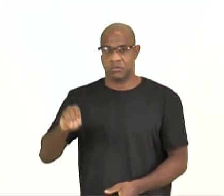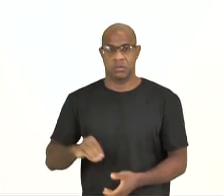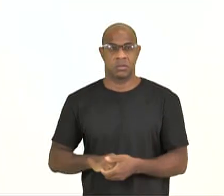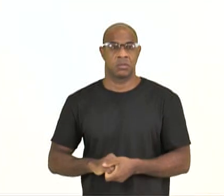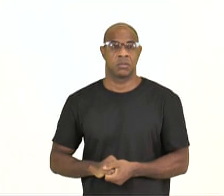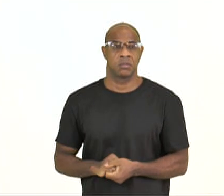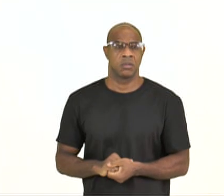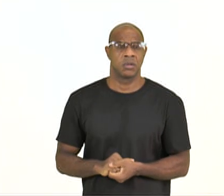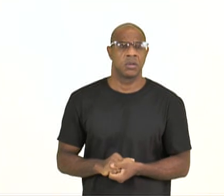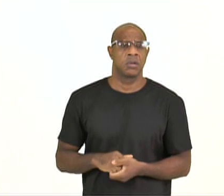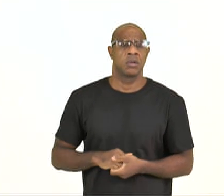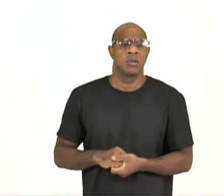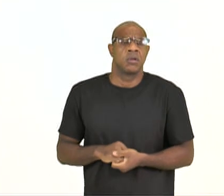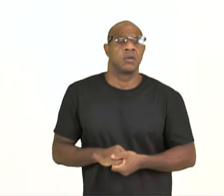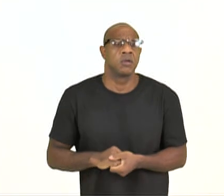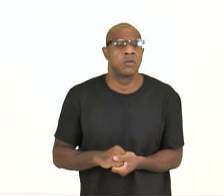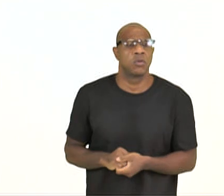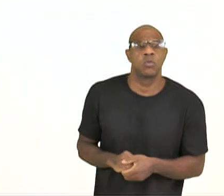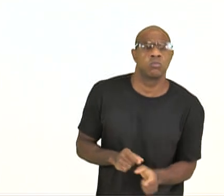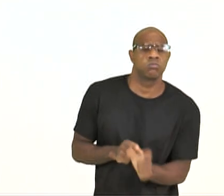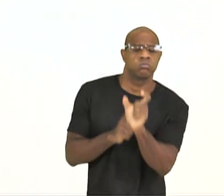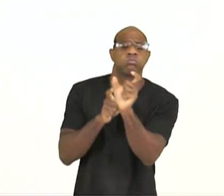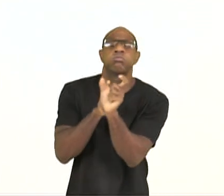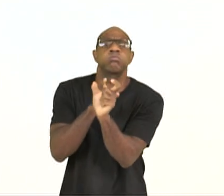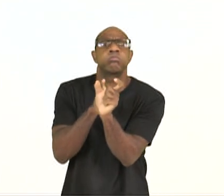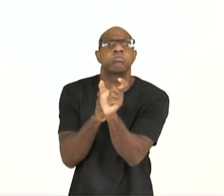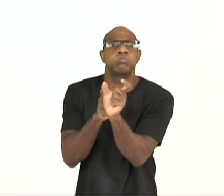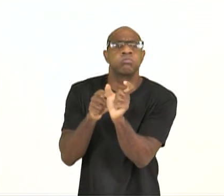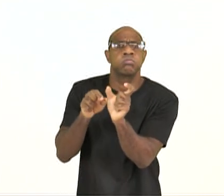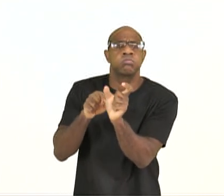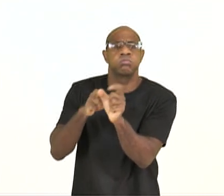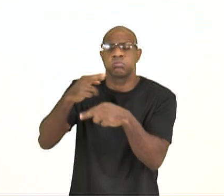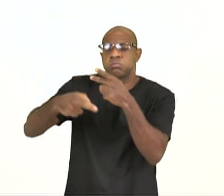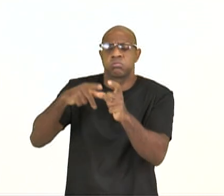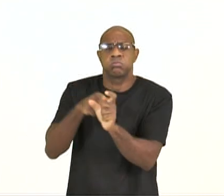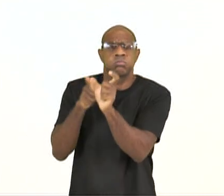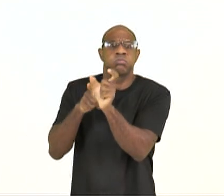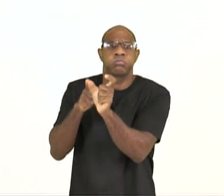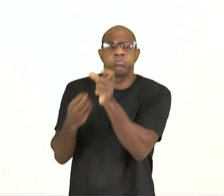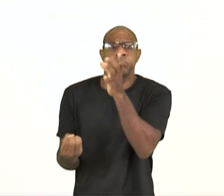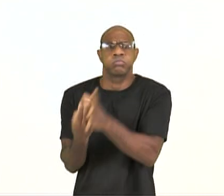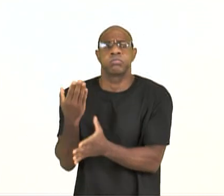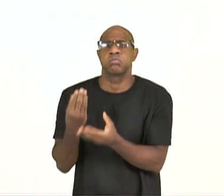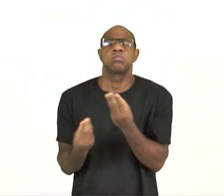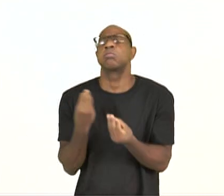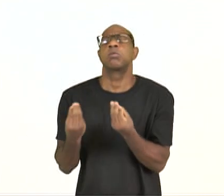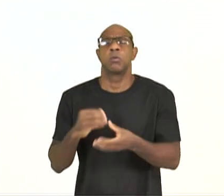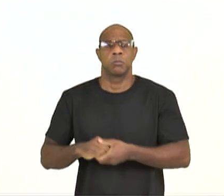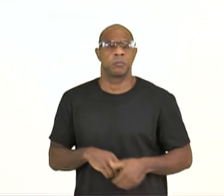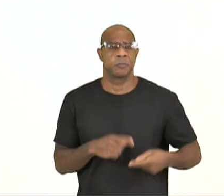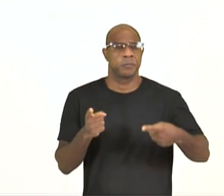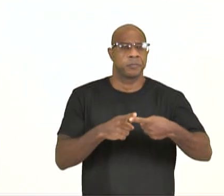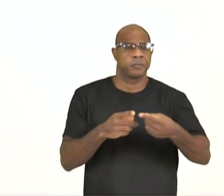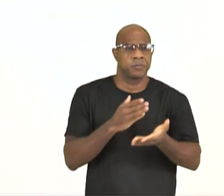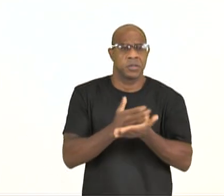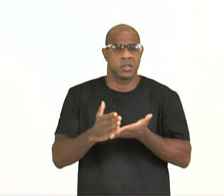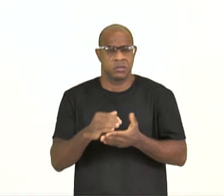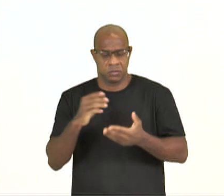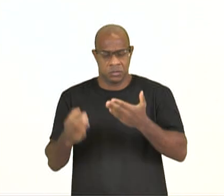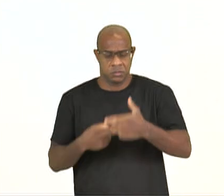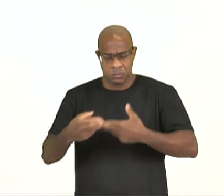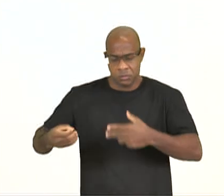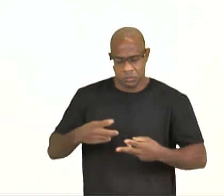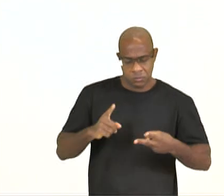lá. O termo Renascimento surgiu, olha que fácil essa. Letra A, no início do Renascimento. Letra B, foram os padres que